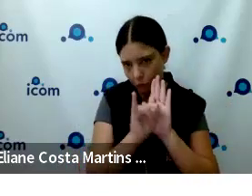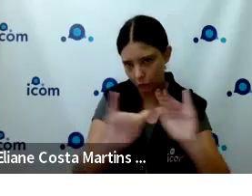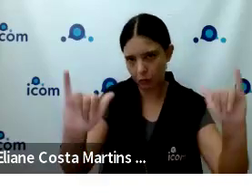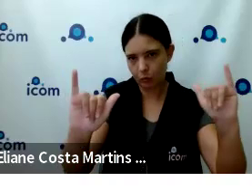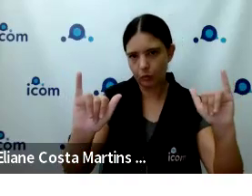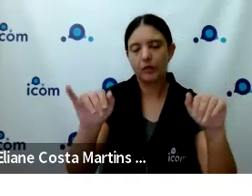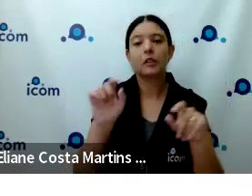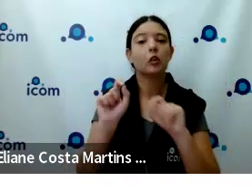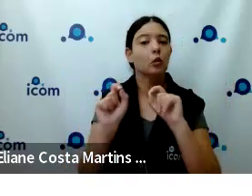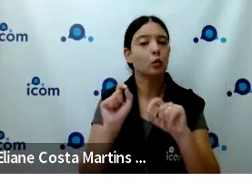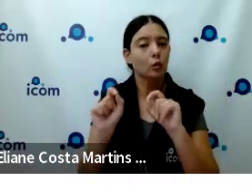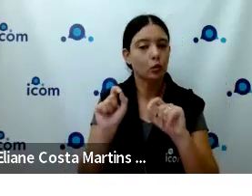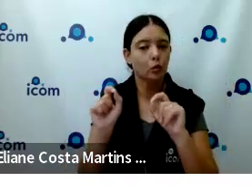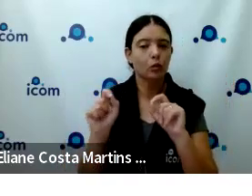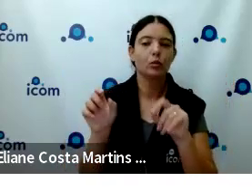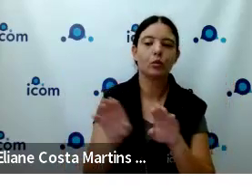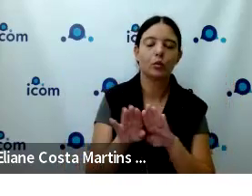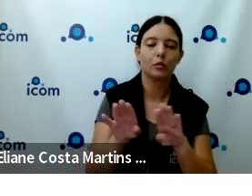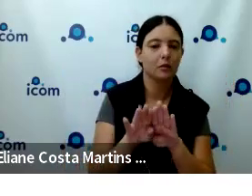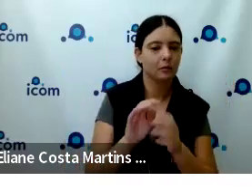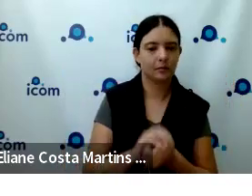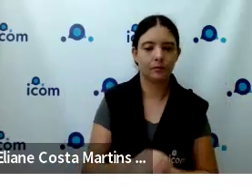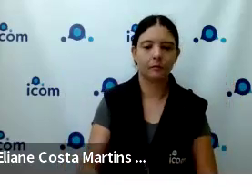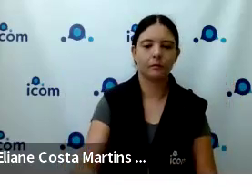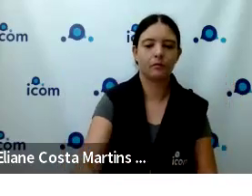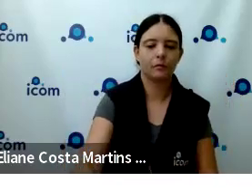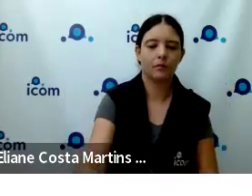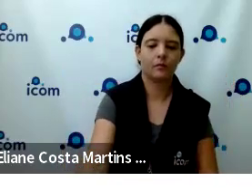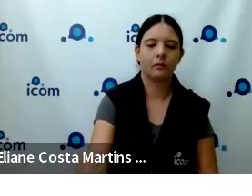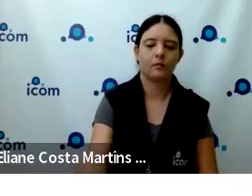reserva e do motivo da mesma.